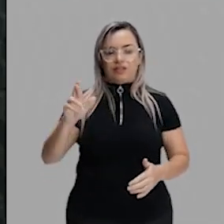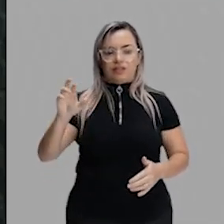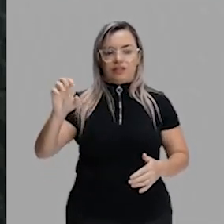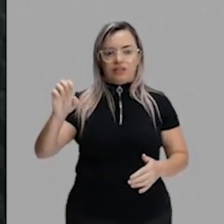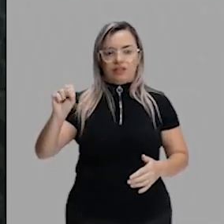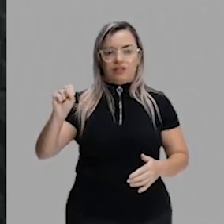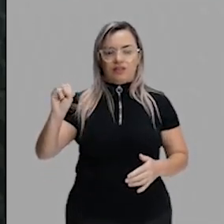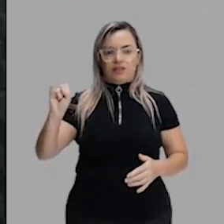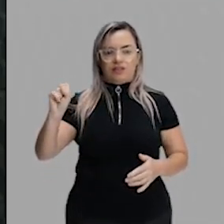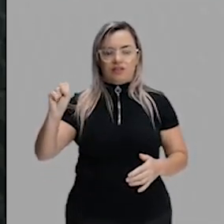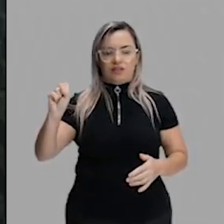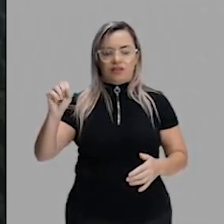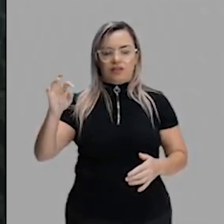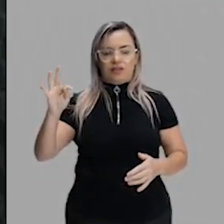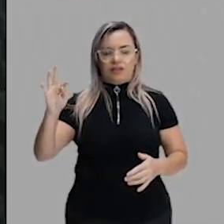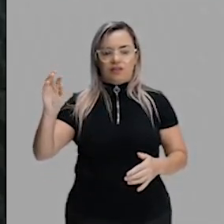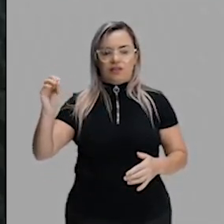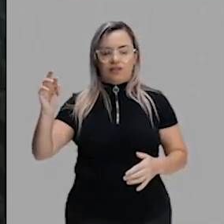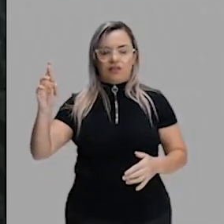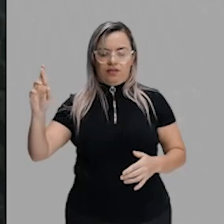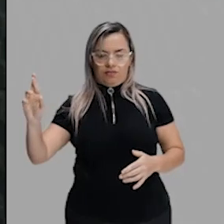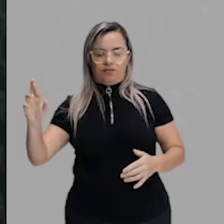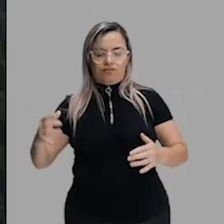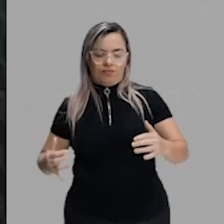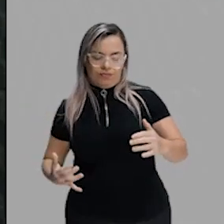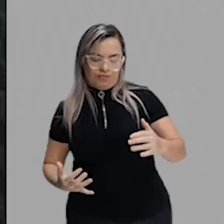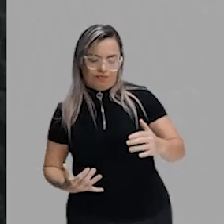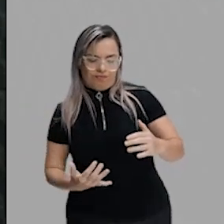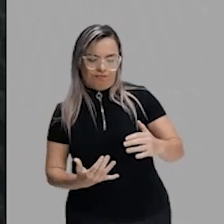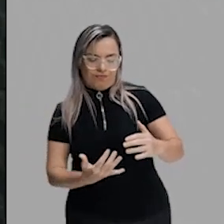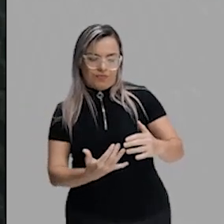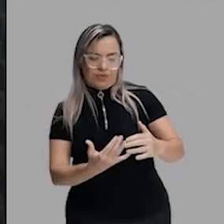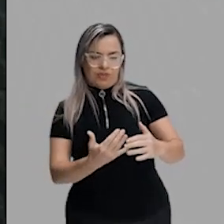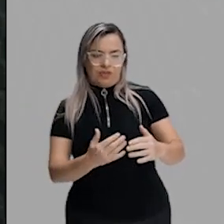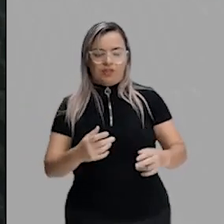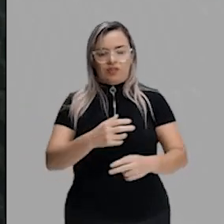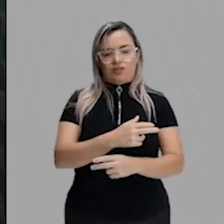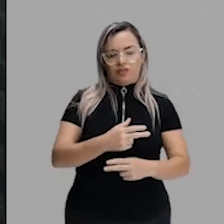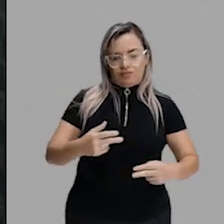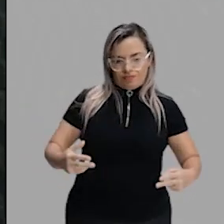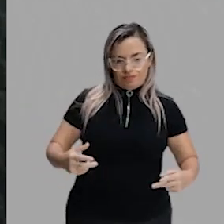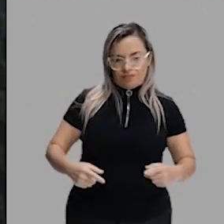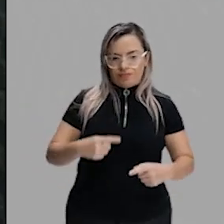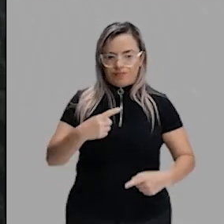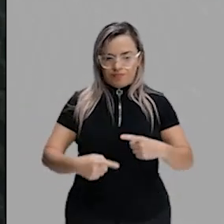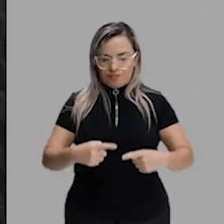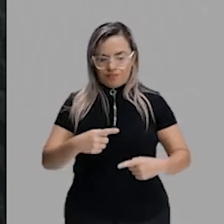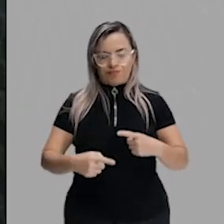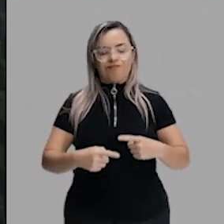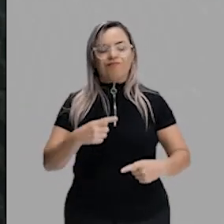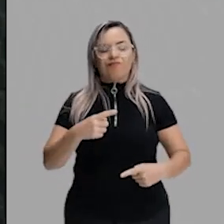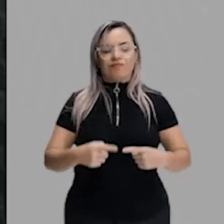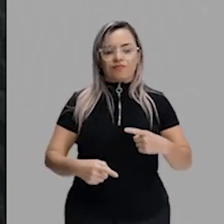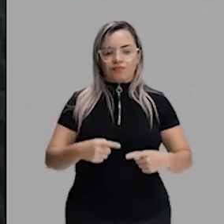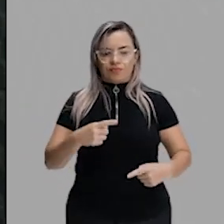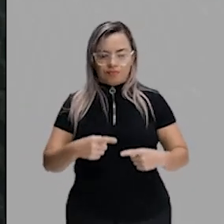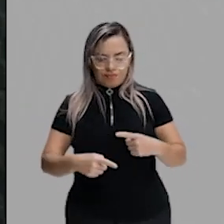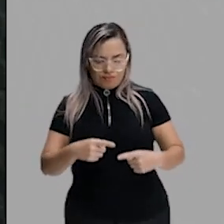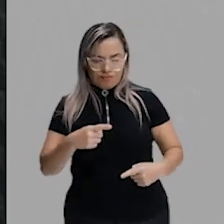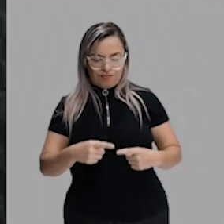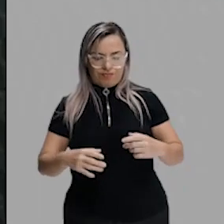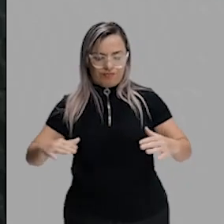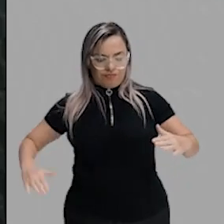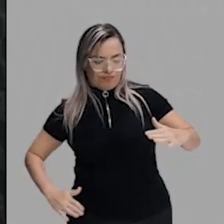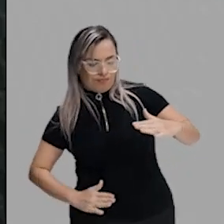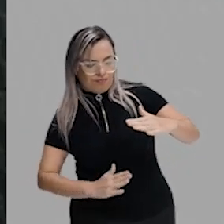principal talvez não seja o aquecimento, mas ele aquece porque dentro dele tem esses resistorzinhos. E esses resistores, eles limitam a passagem da